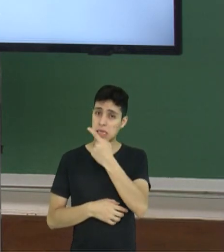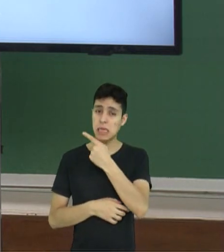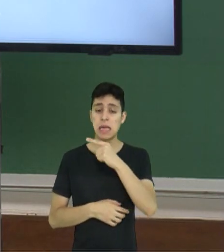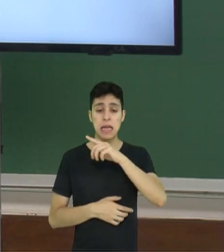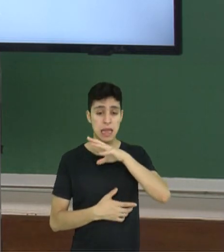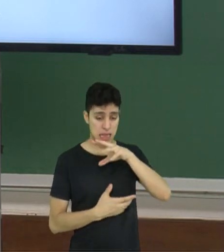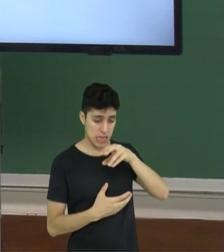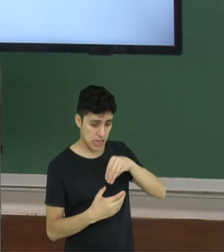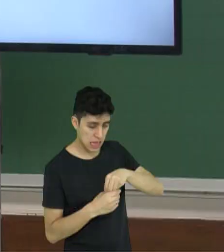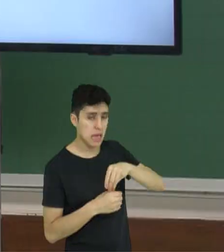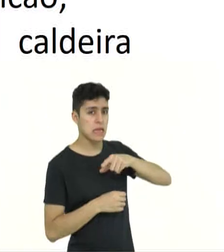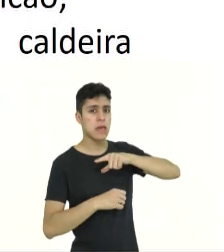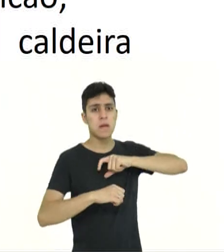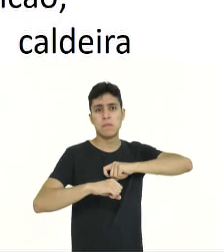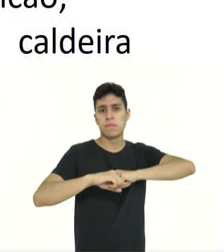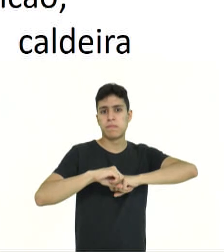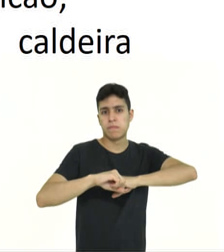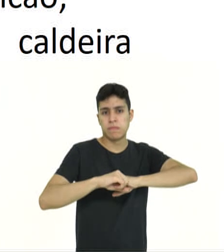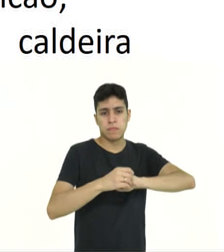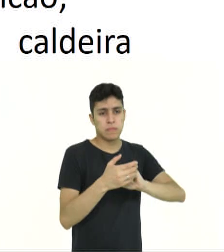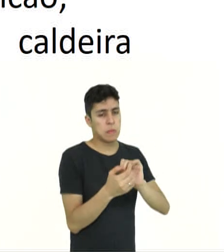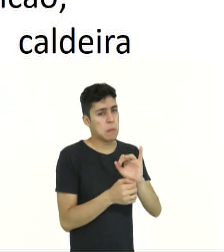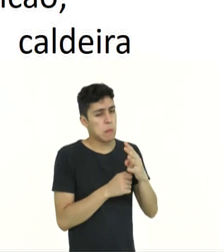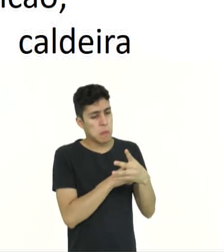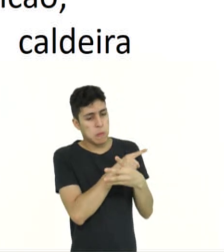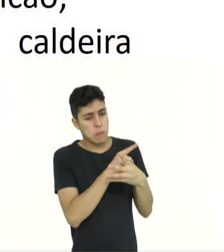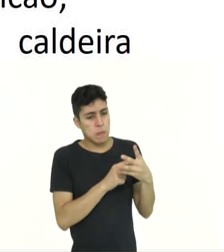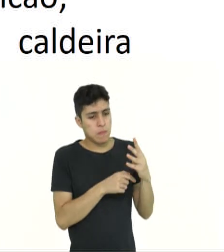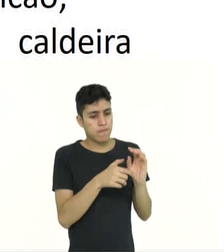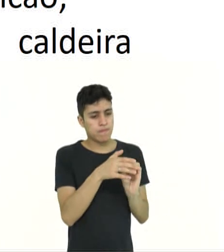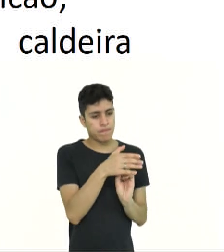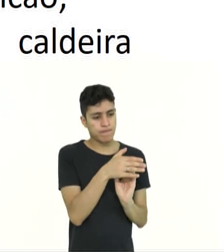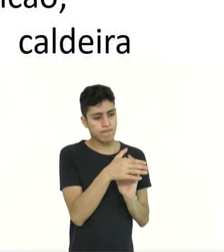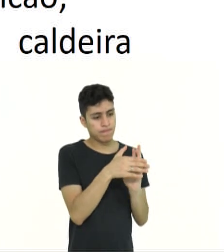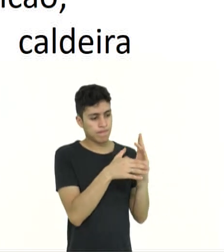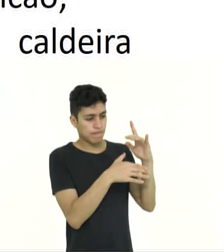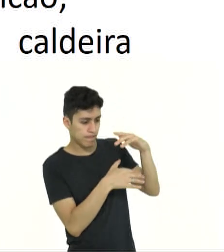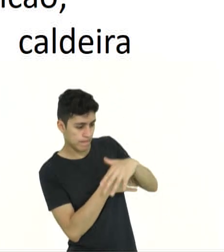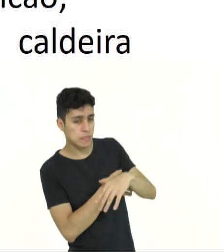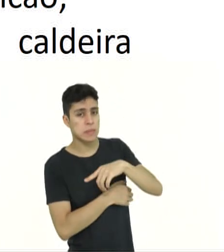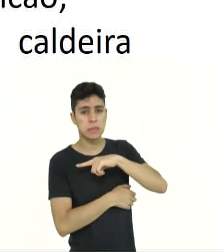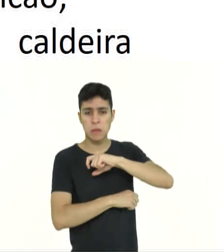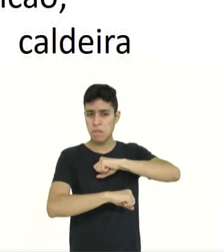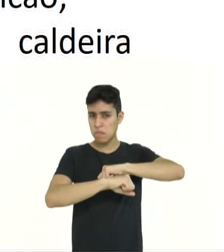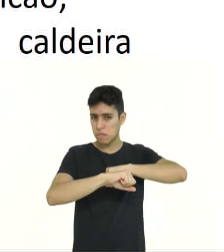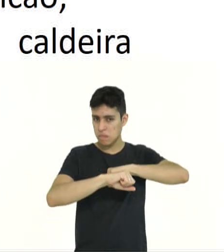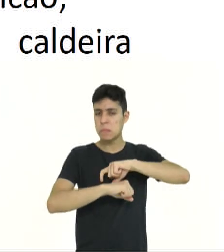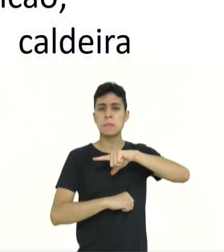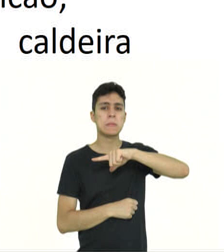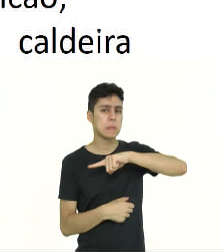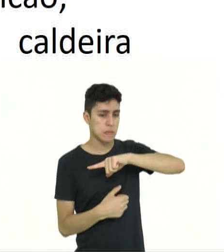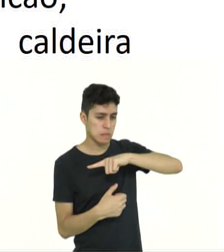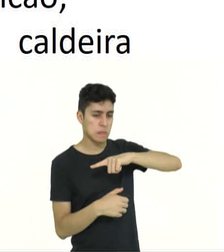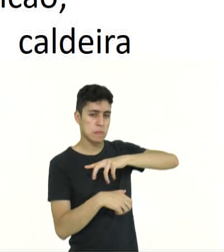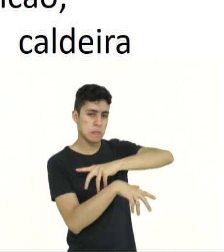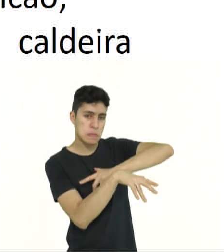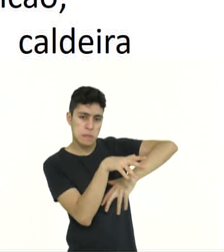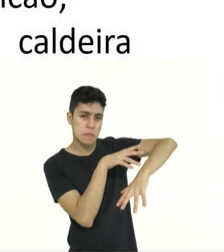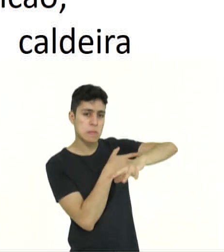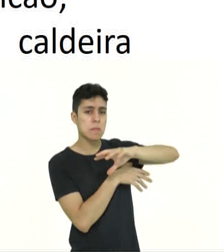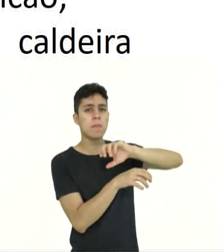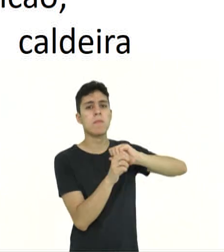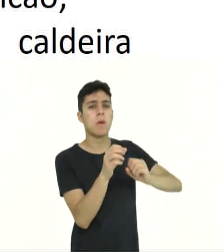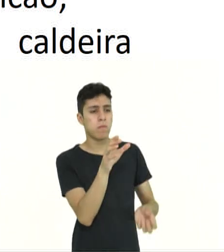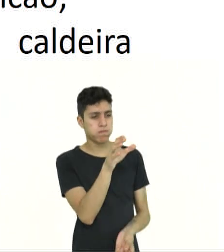sísmica, temos pelo menos 4 vulcões lá, ó, que são considerados vulcões ativos, né, estão em atividade, entram em